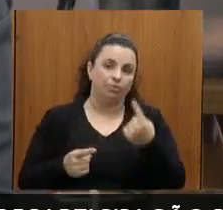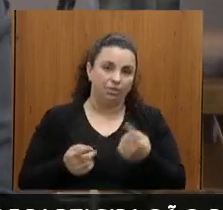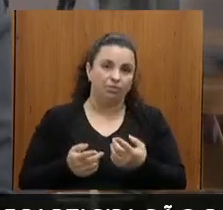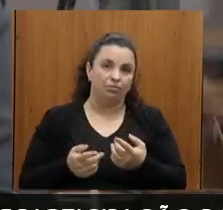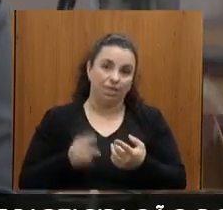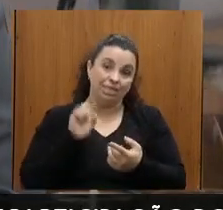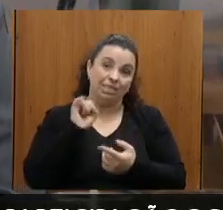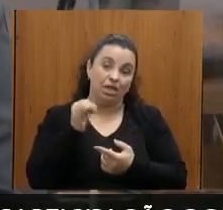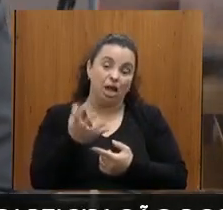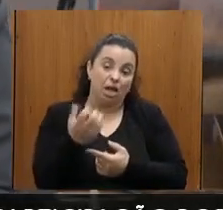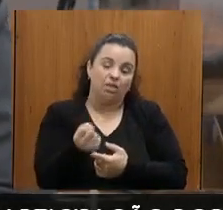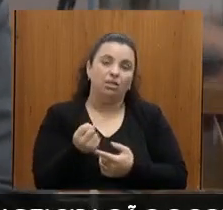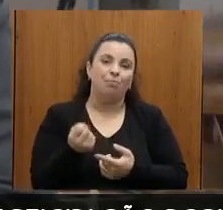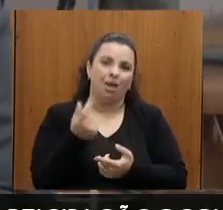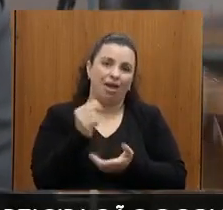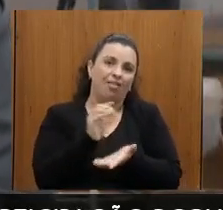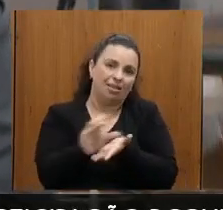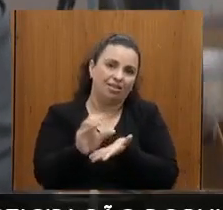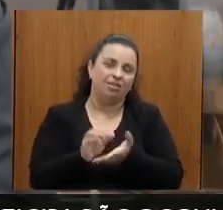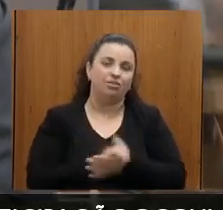E, por fim, para poder encerrar,